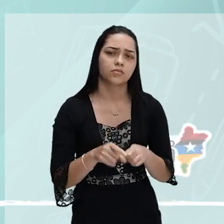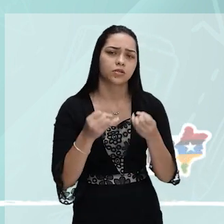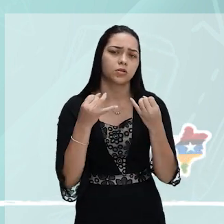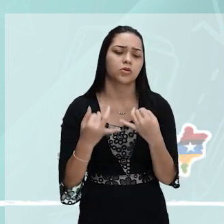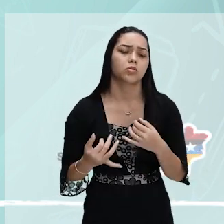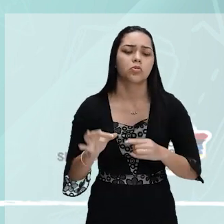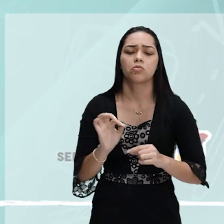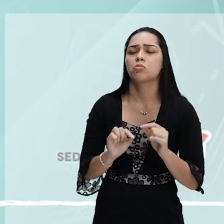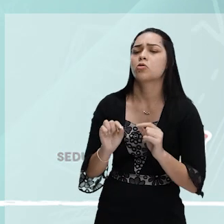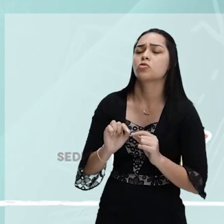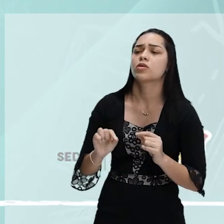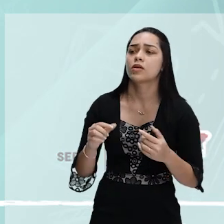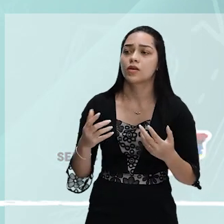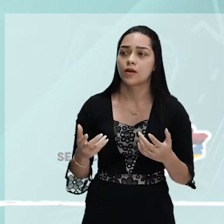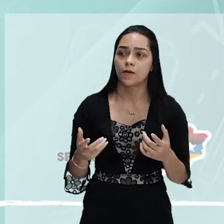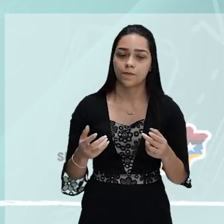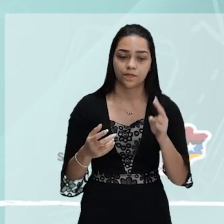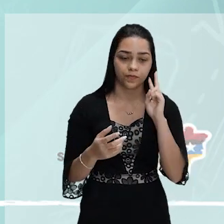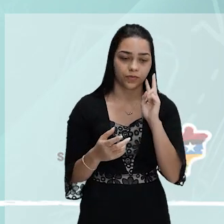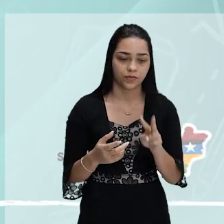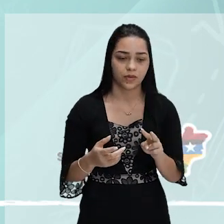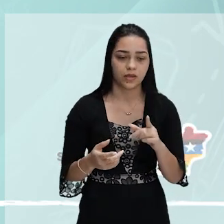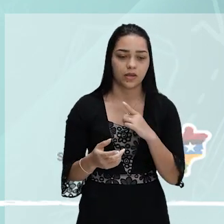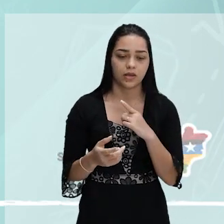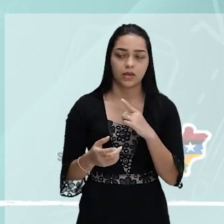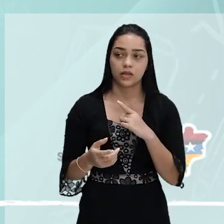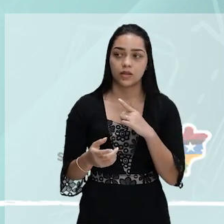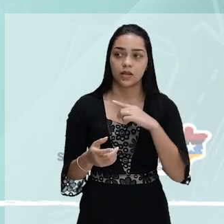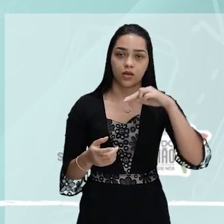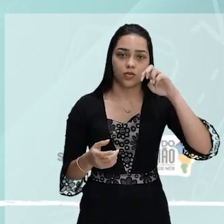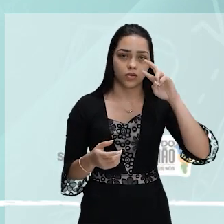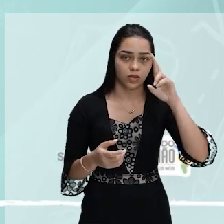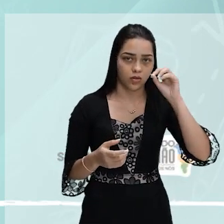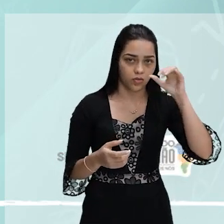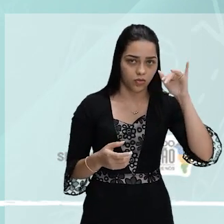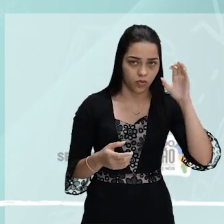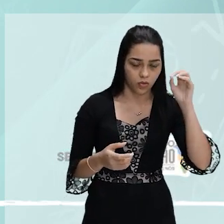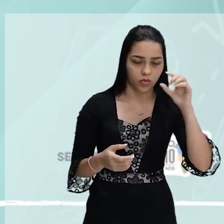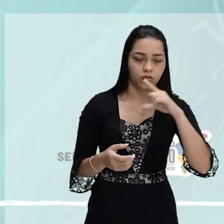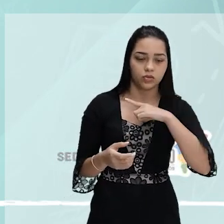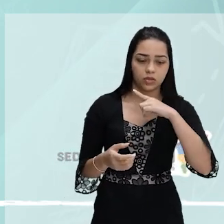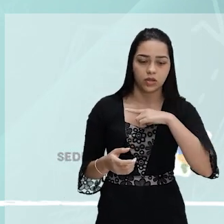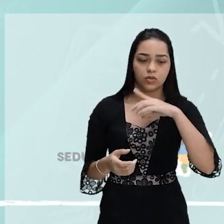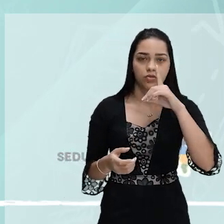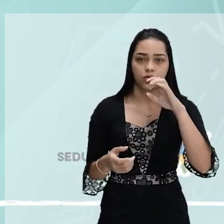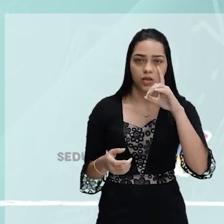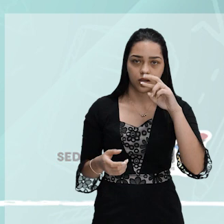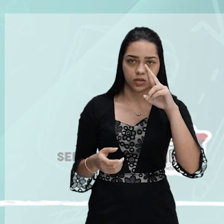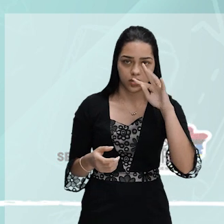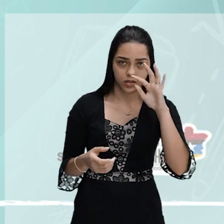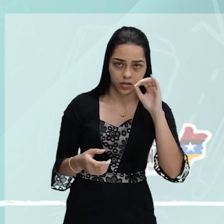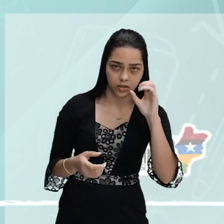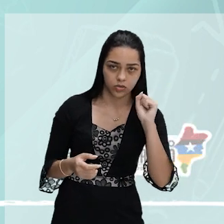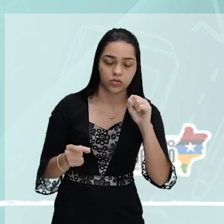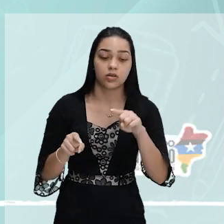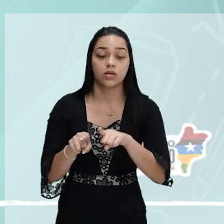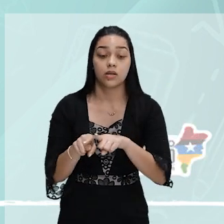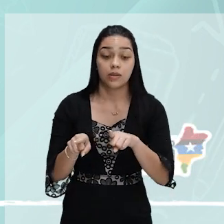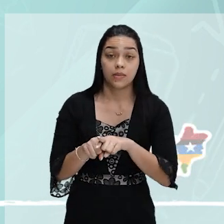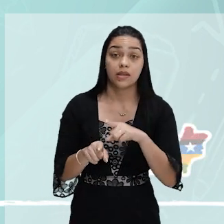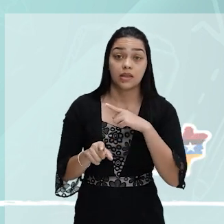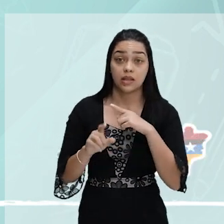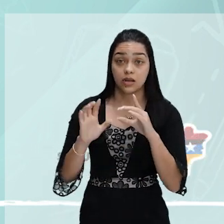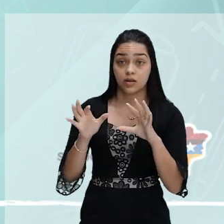fala dessa bainha de mielina. Tá aqui, pessoal, ó. Tem aqui o neurônio, tem os dendritos, né? Que